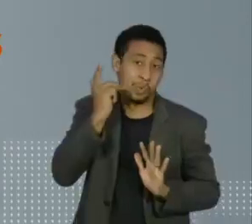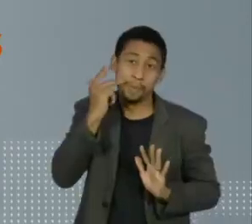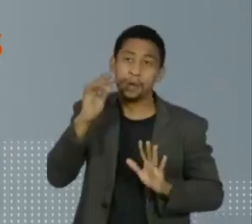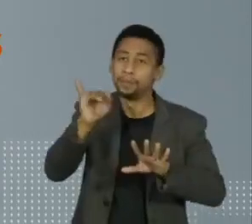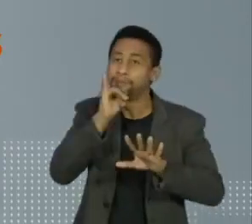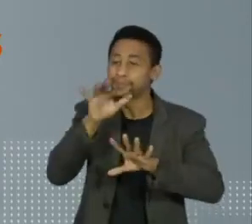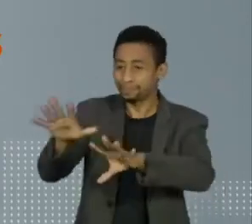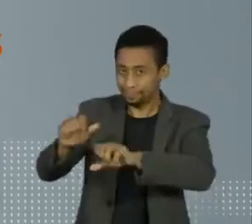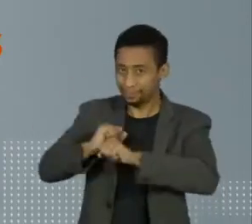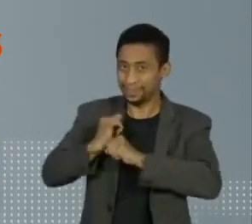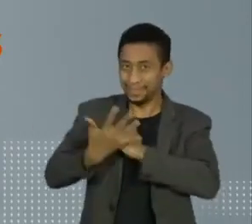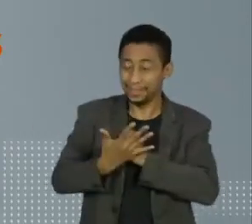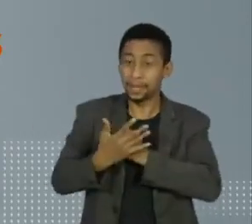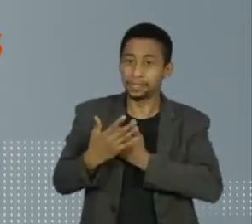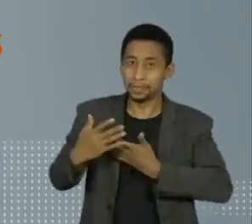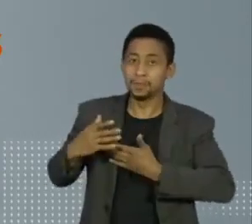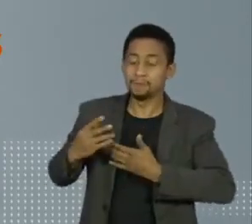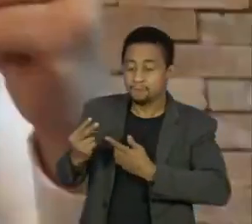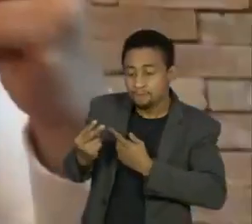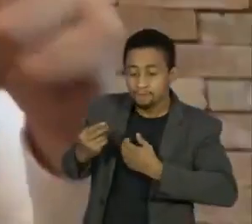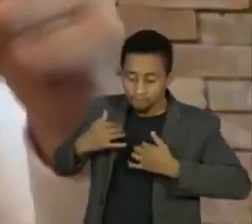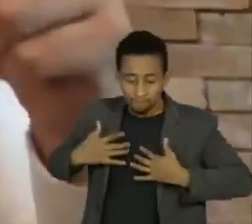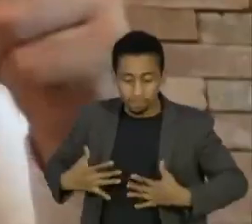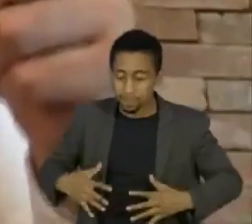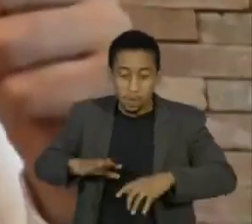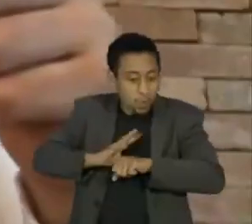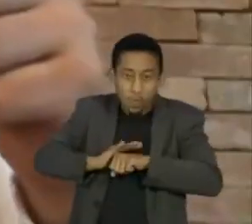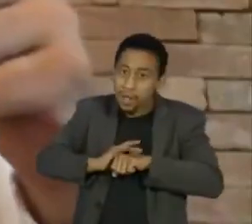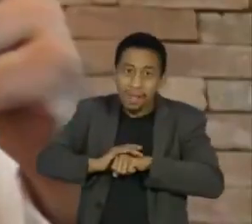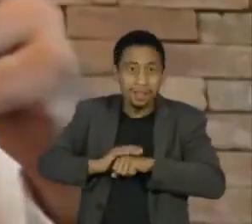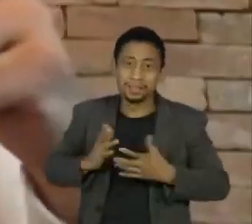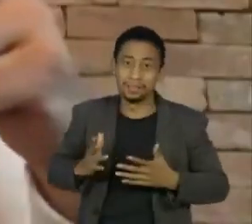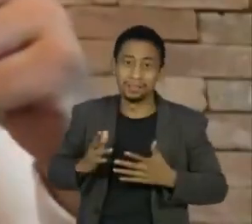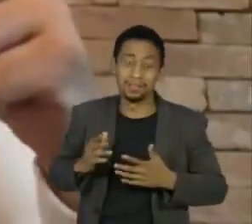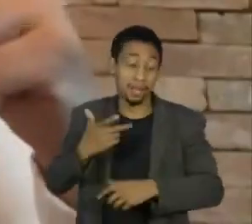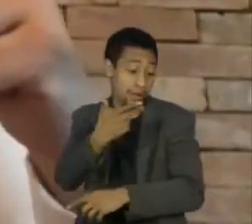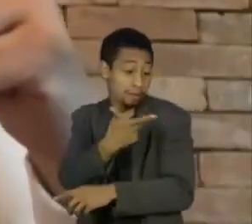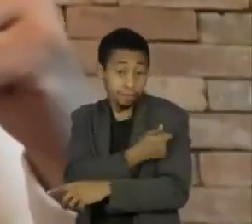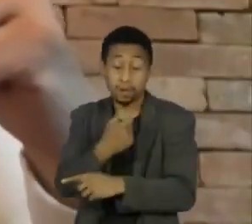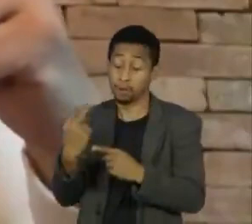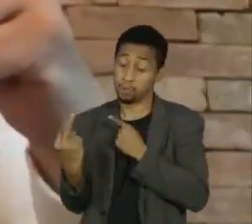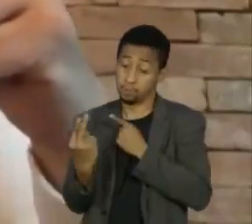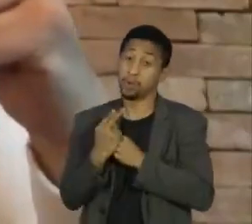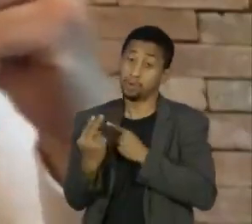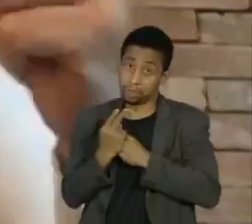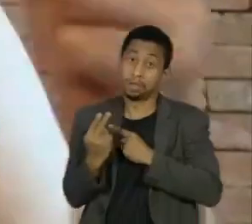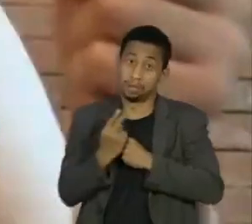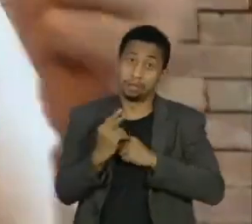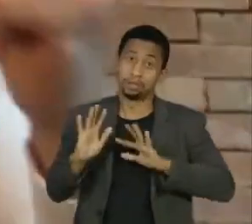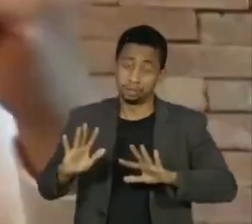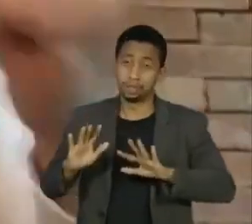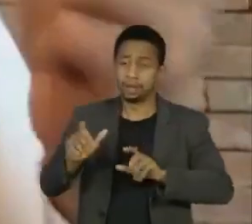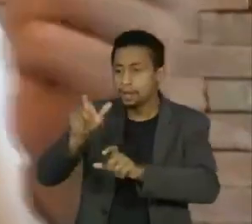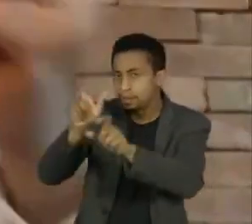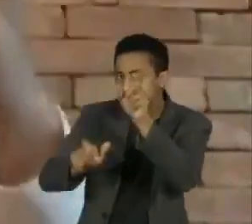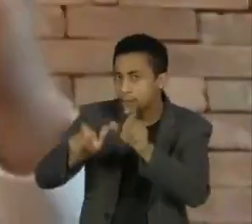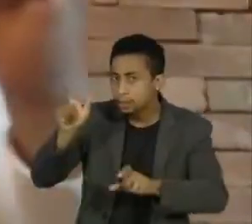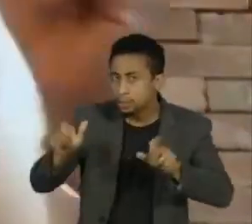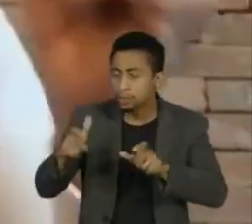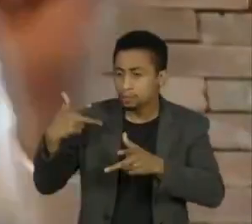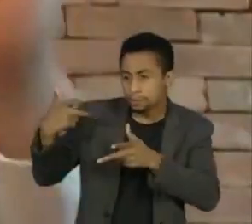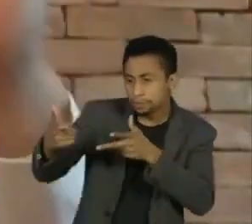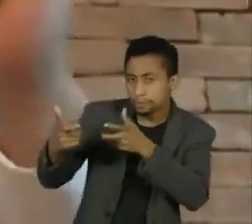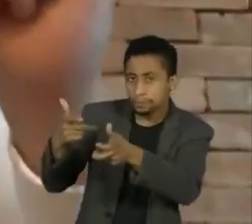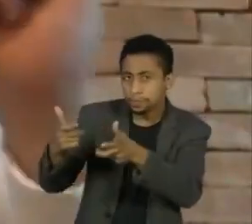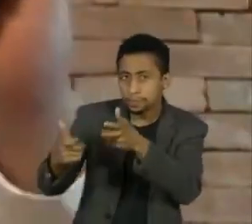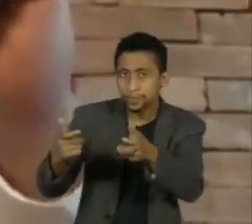se prolifere nas células, causando a doença. Funciona para proteger da Covid-19. As pessoas comuns e a